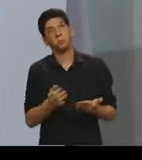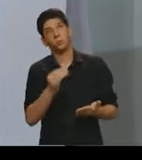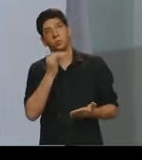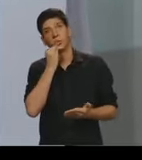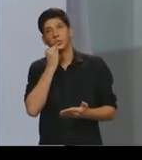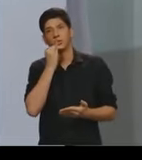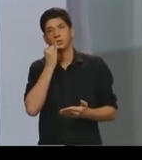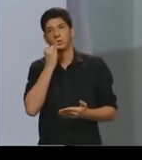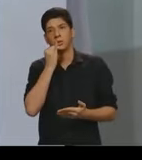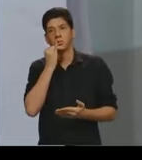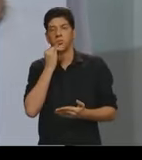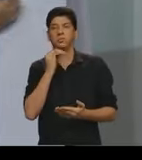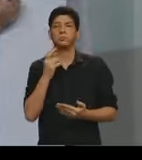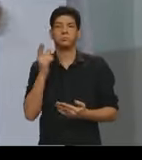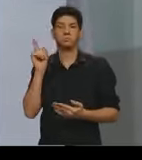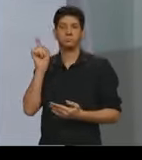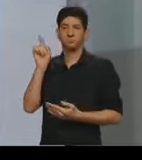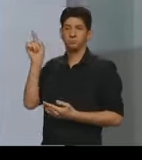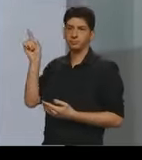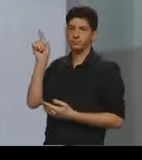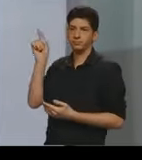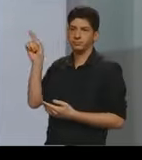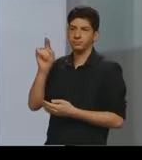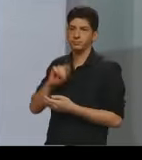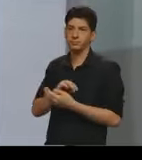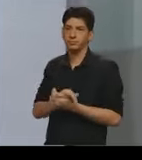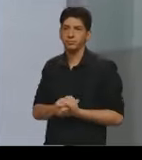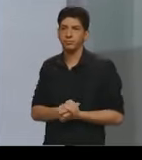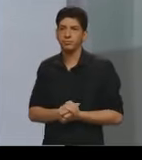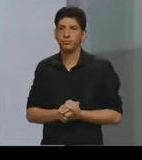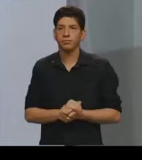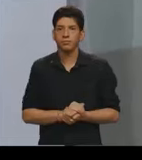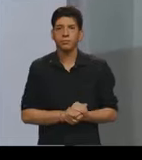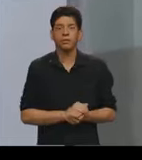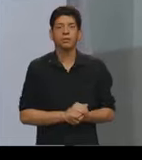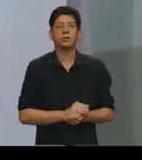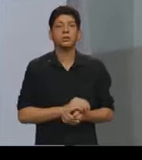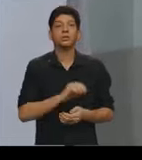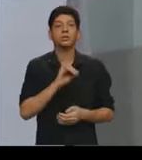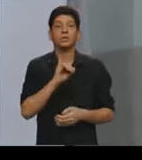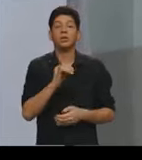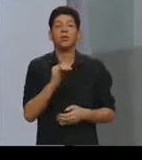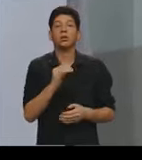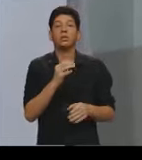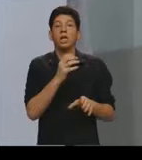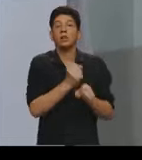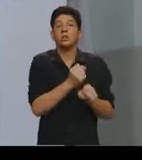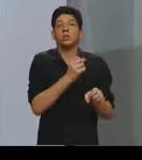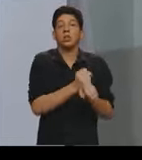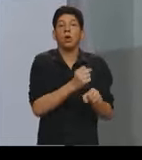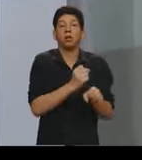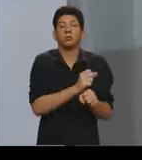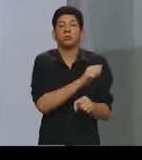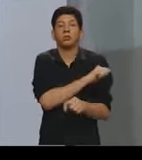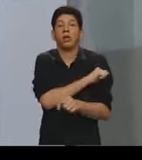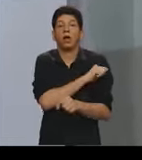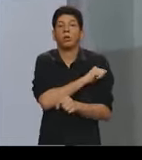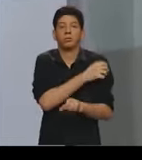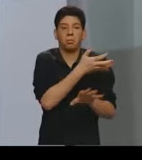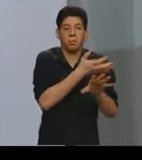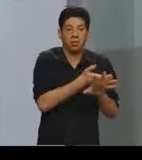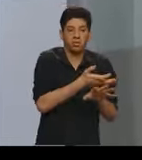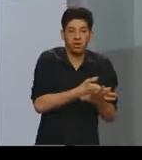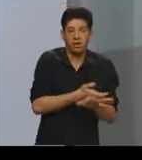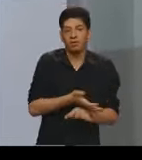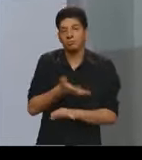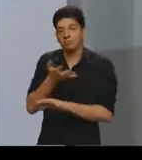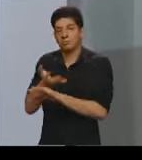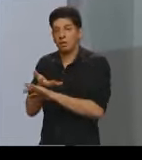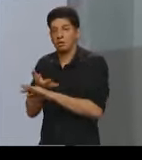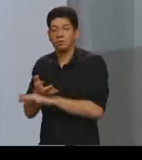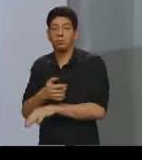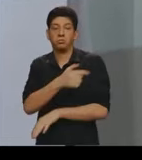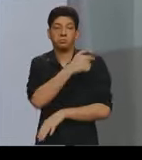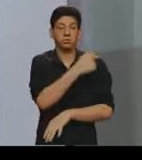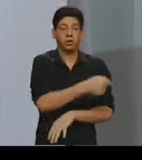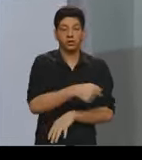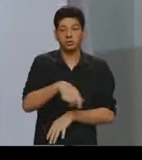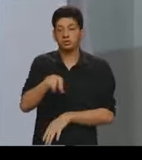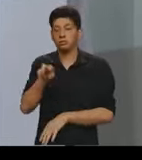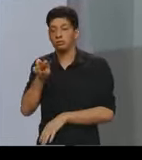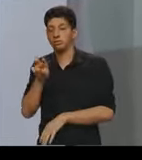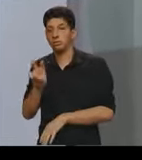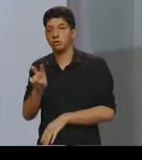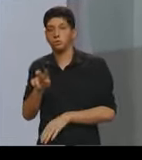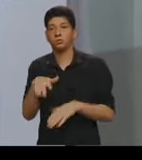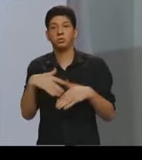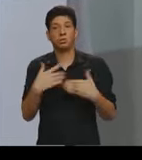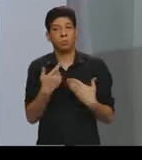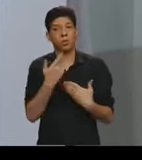situação, né, vamos supor se isso aqui fosse uma nota de um aluno numa disciplina e uma outra. Aí, essa daqui, a